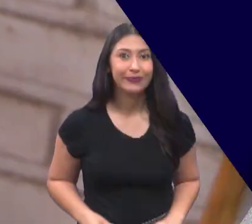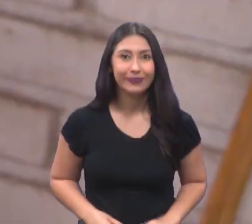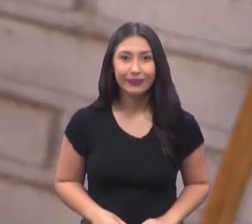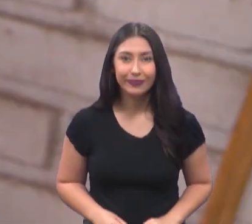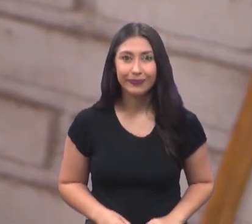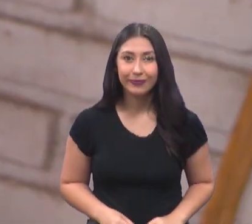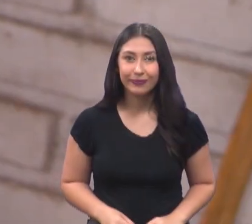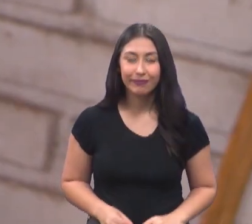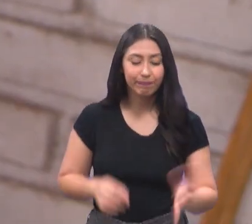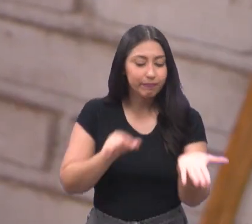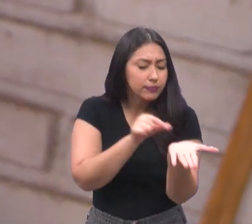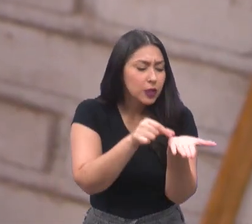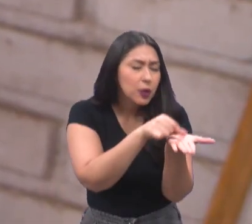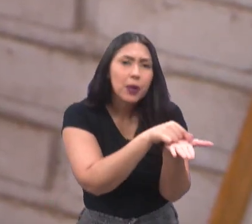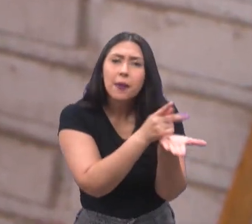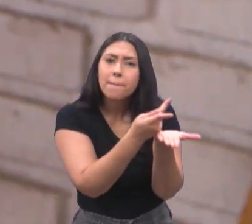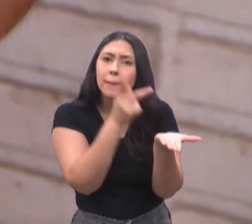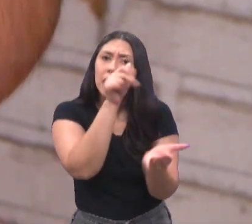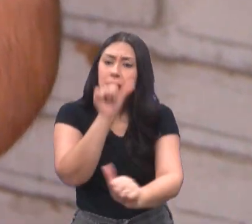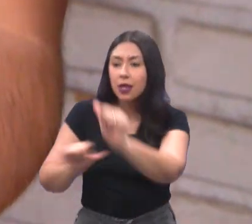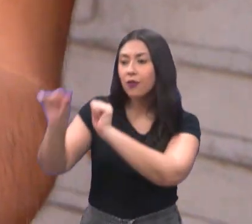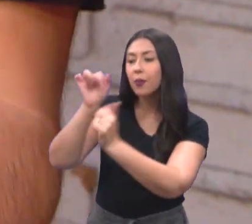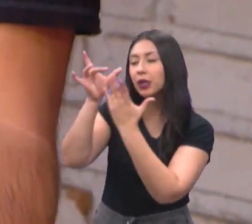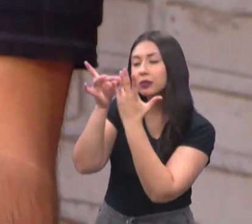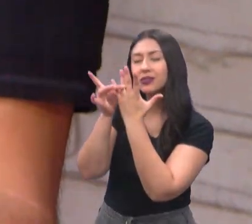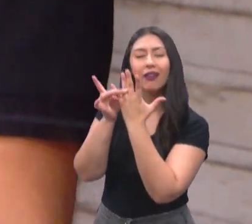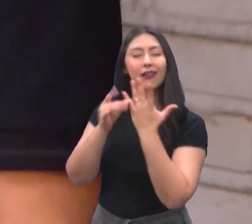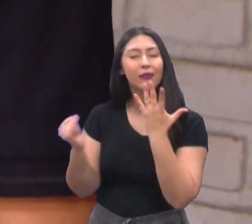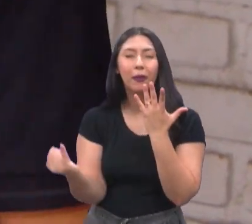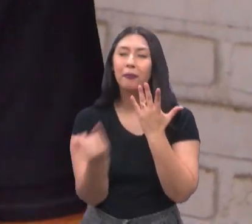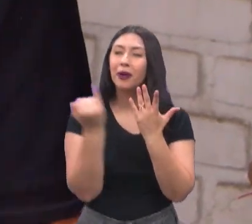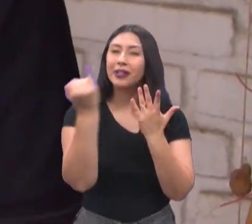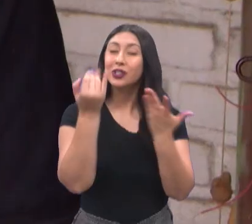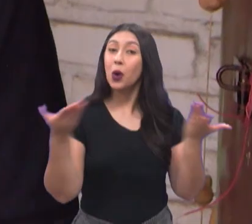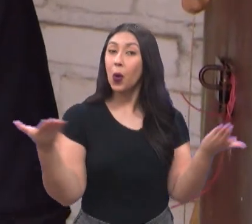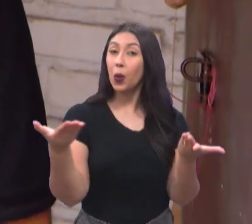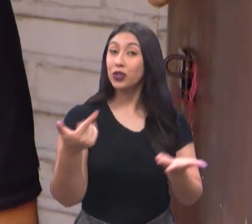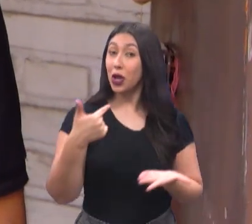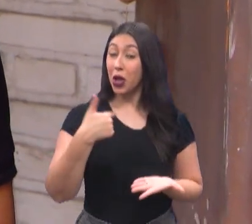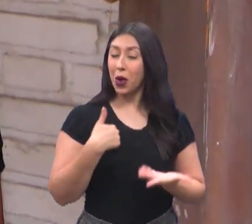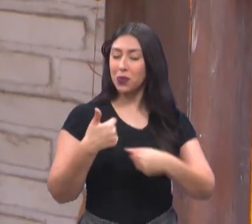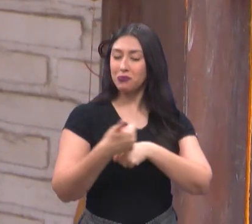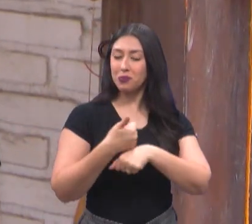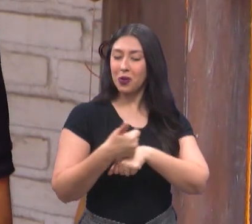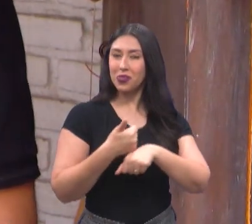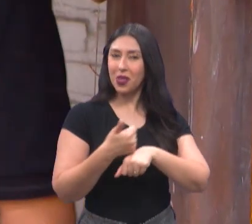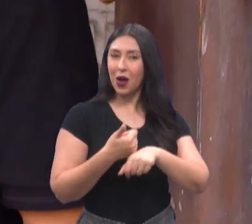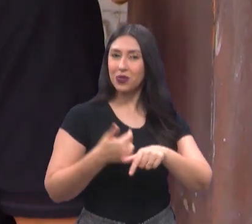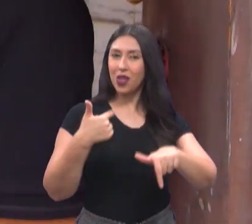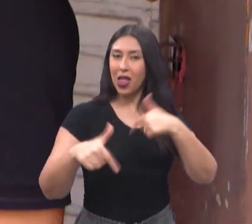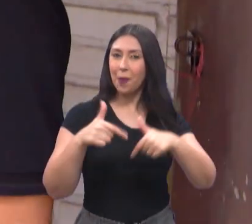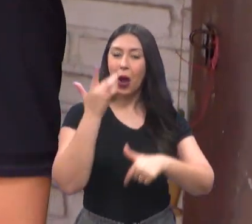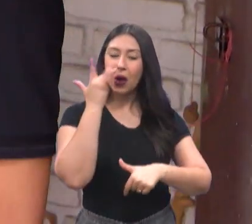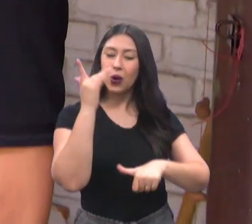De pepitas de prata a uma joia cheia de significado, hoje eu vou ser ourives por um dia. E quem vai me ensinar